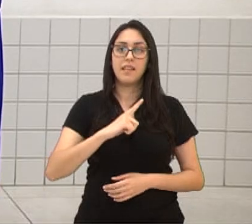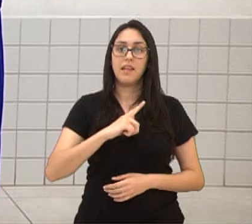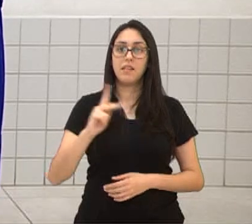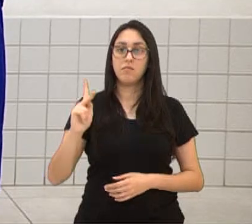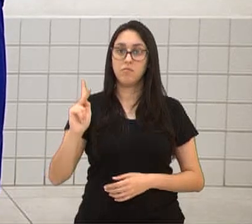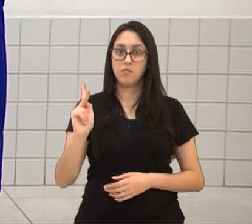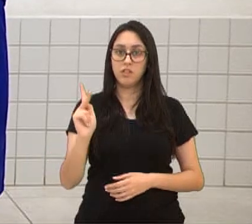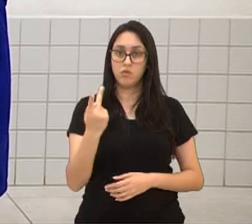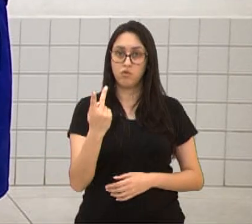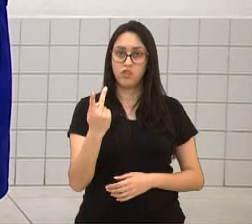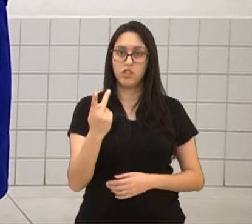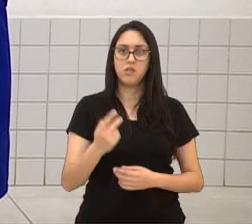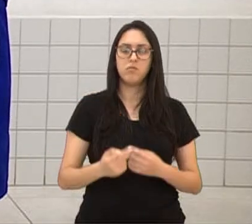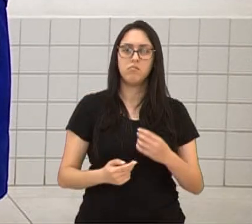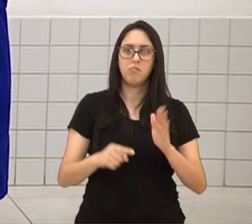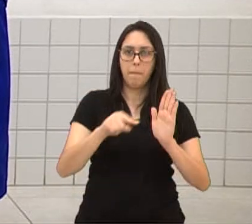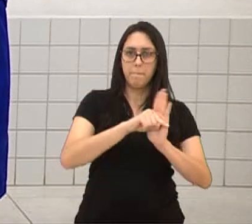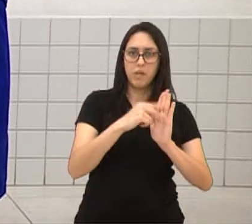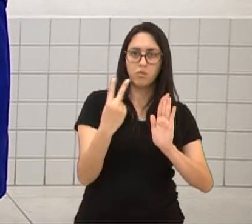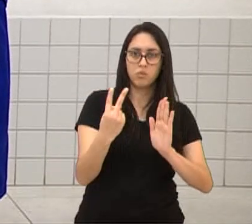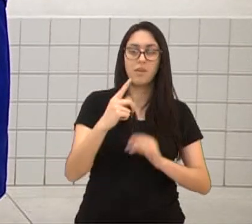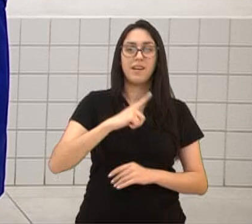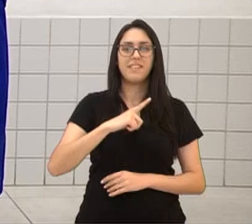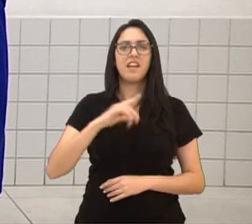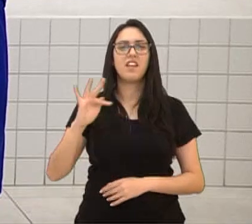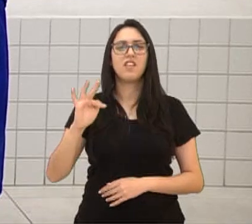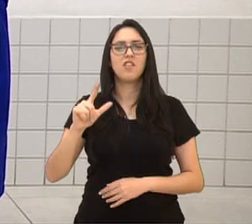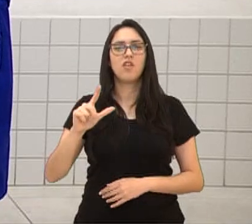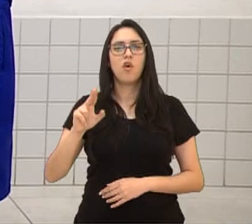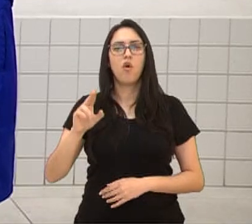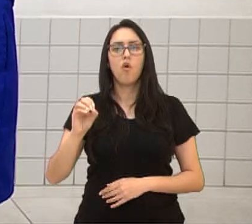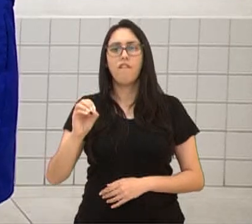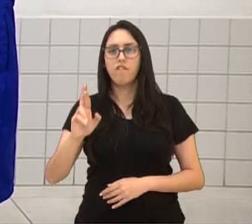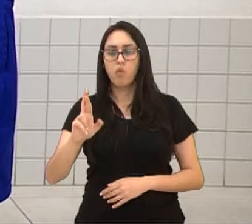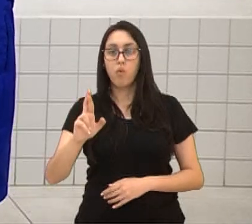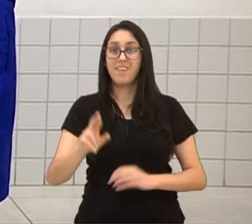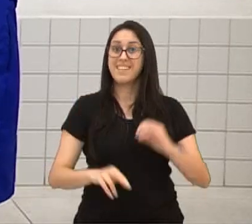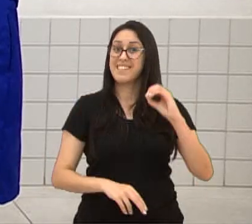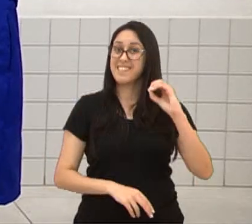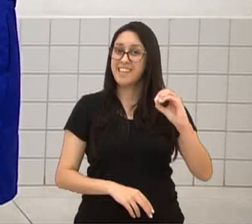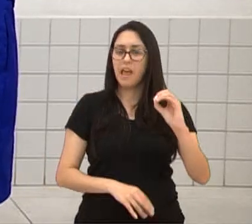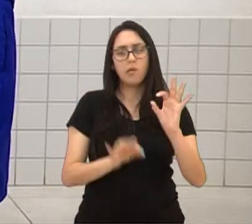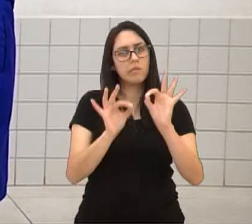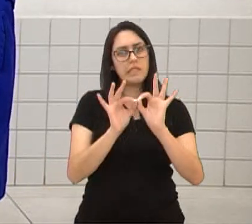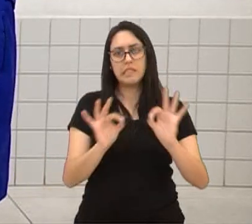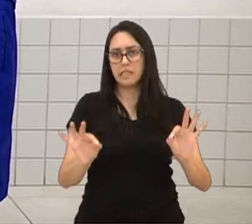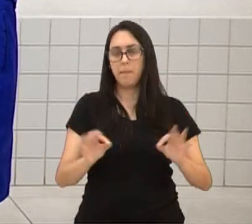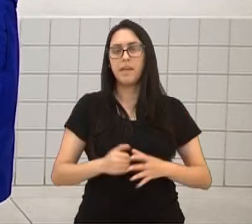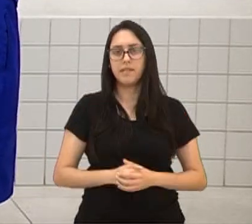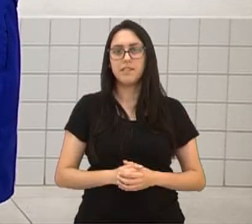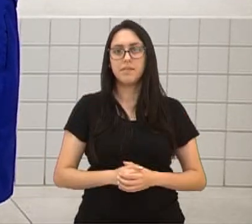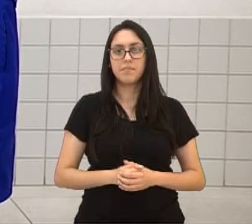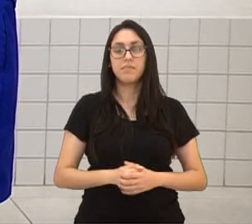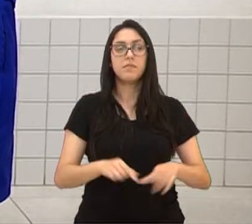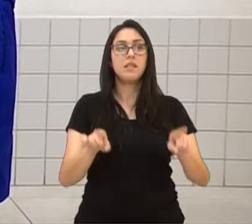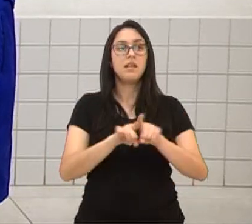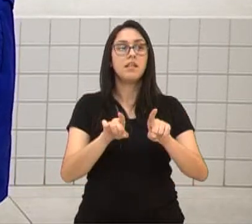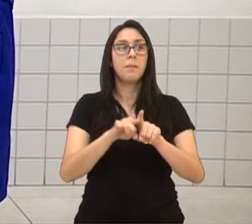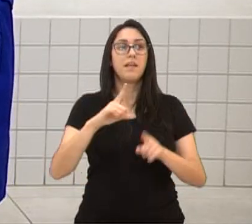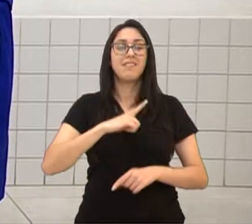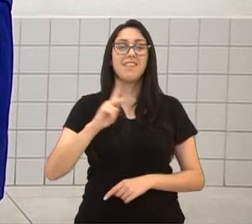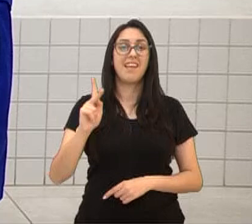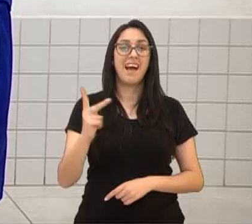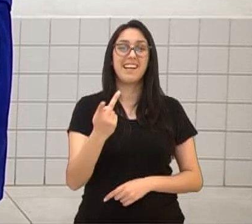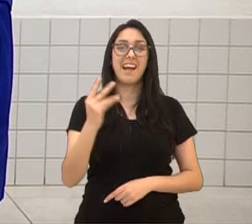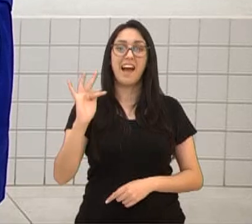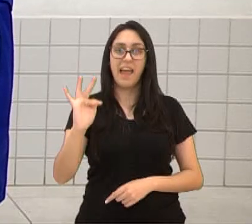é menos 2. O gás flúor, tá? É 0, porque é uma substância simples. Aí eu tenho aqui que o HF,